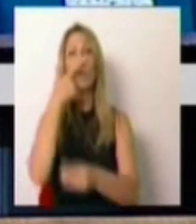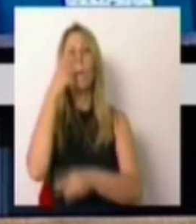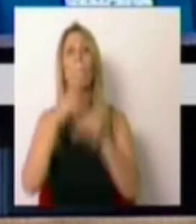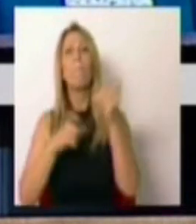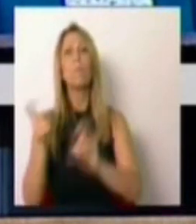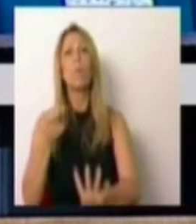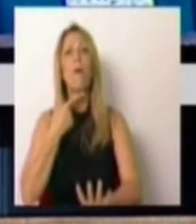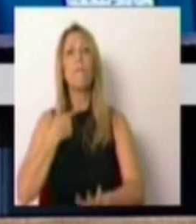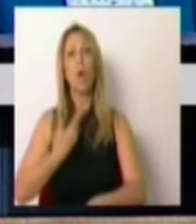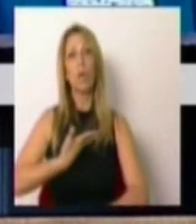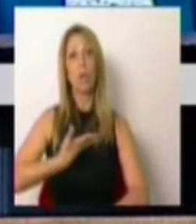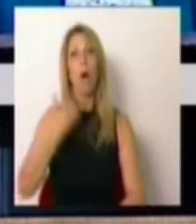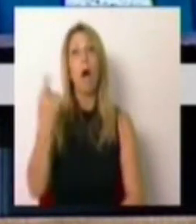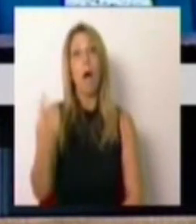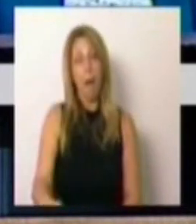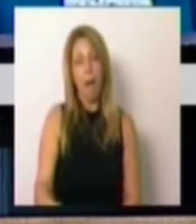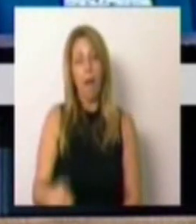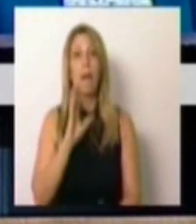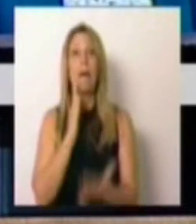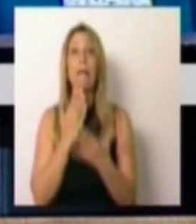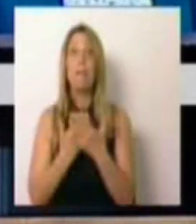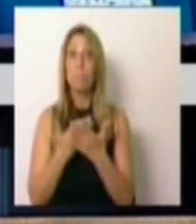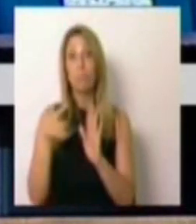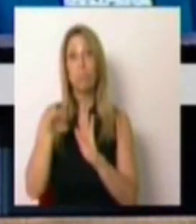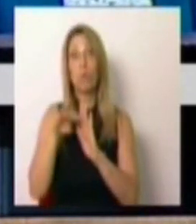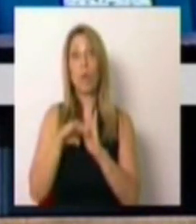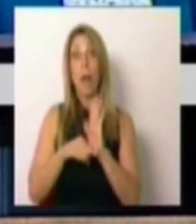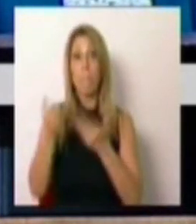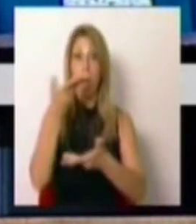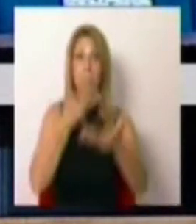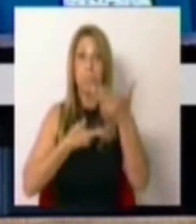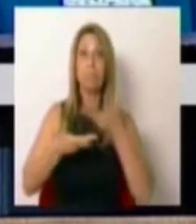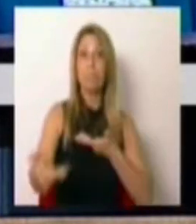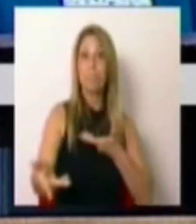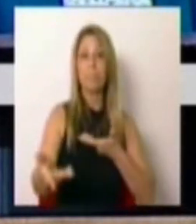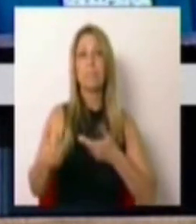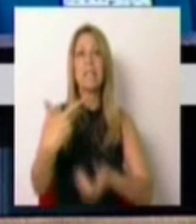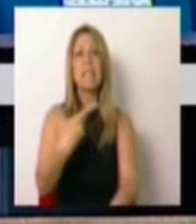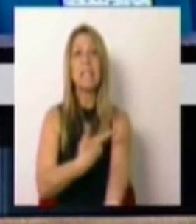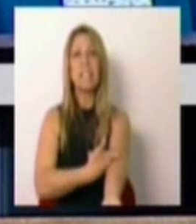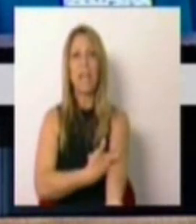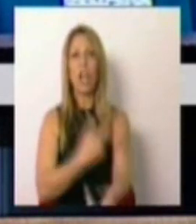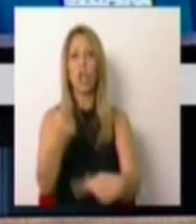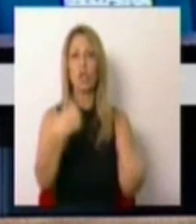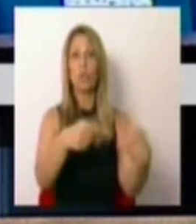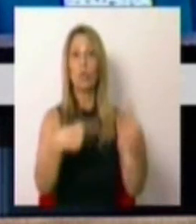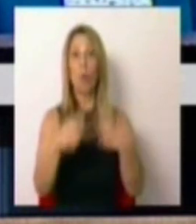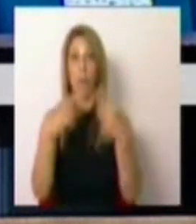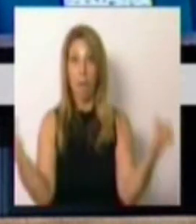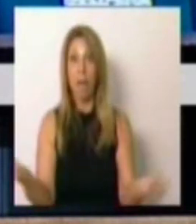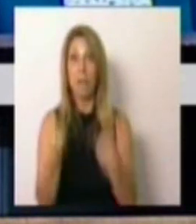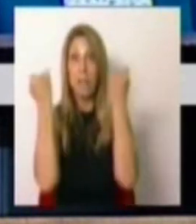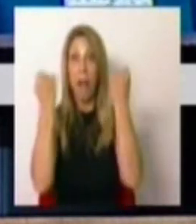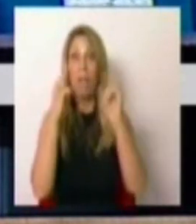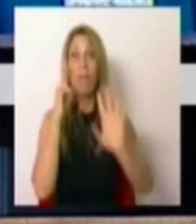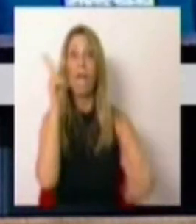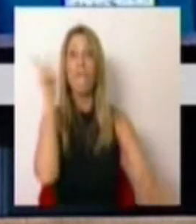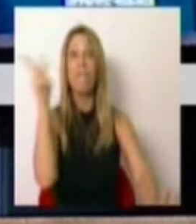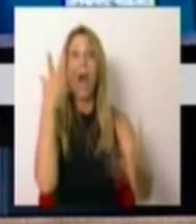toxicodependentes, lançando um programa de troca de seringas que salvou muitas vidas e que serviu de exemplo